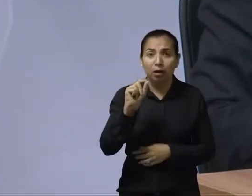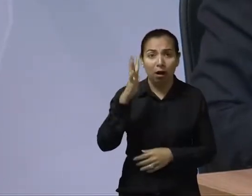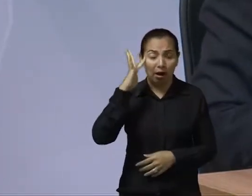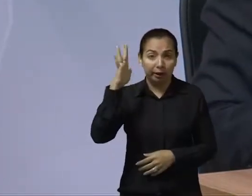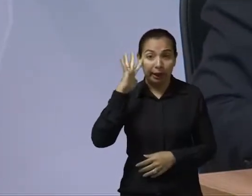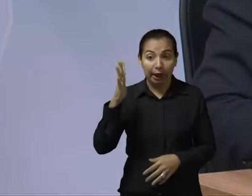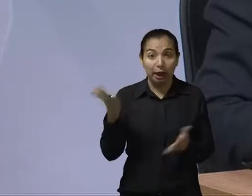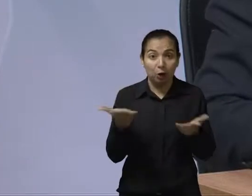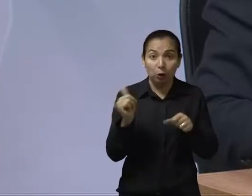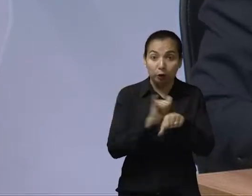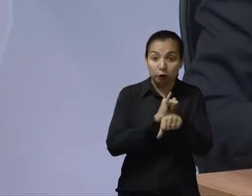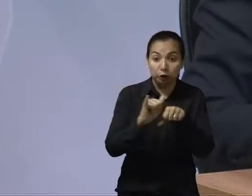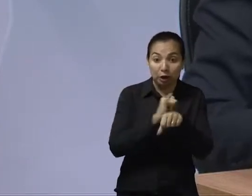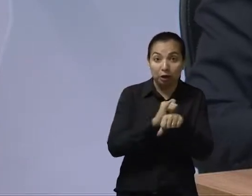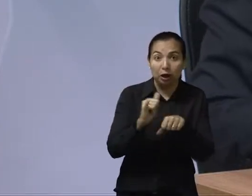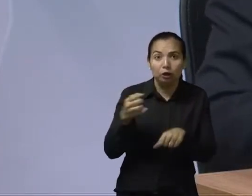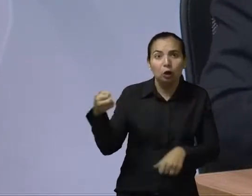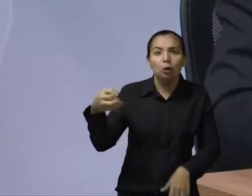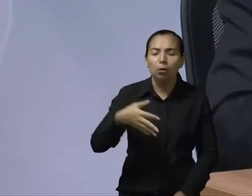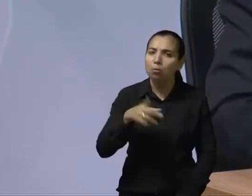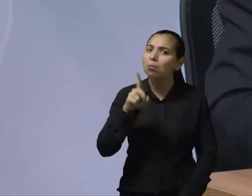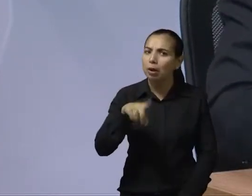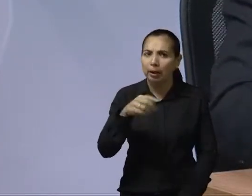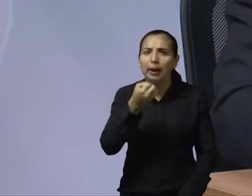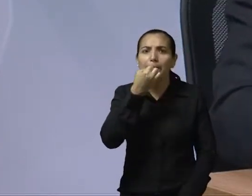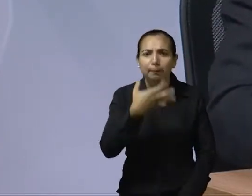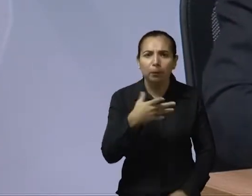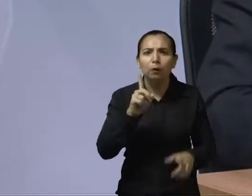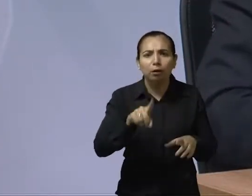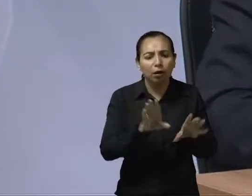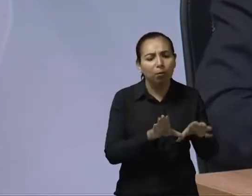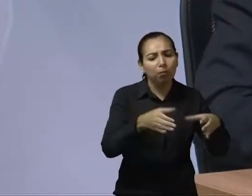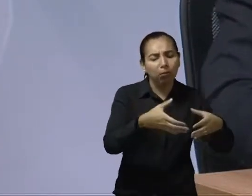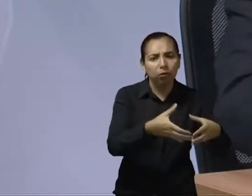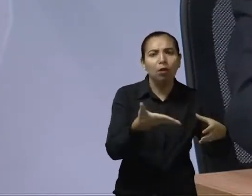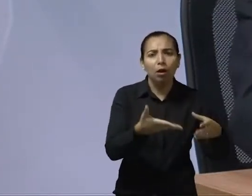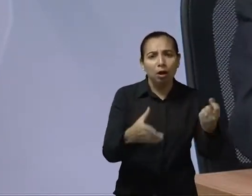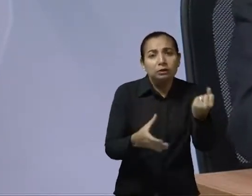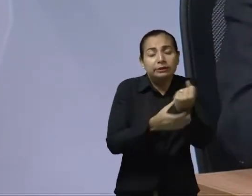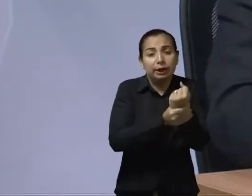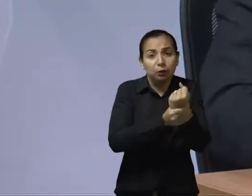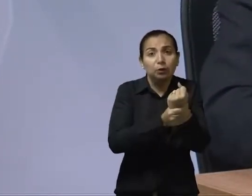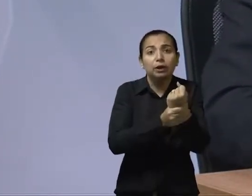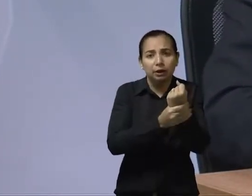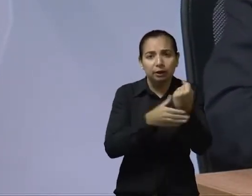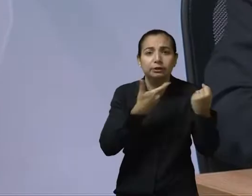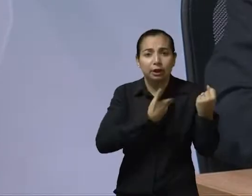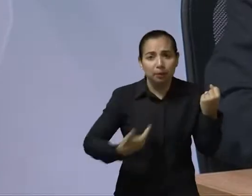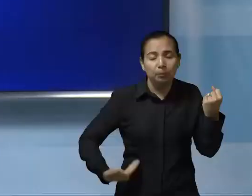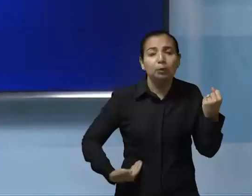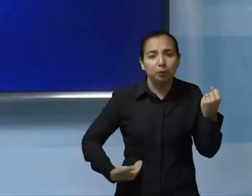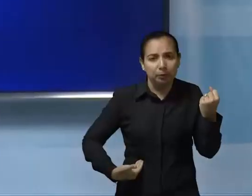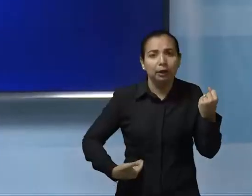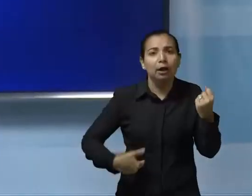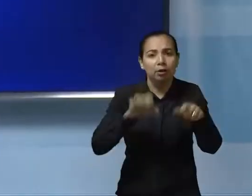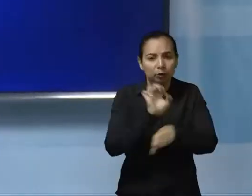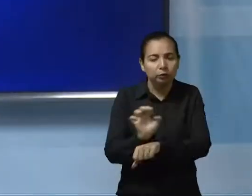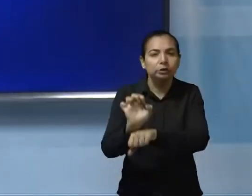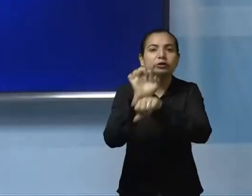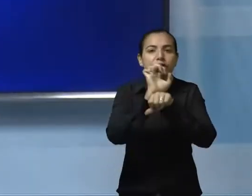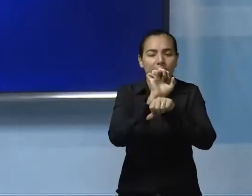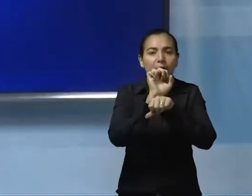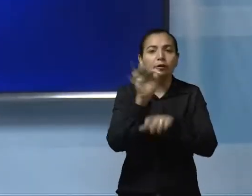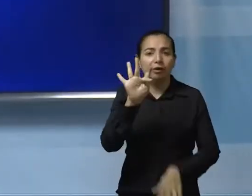como correta. Você precisa de uma pasta que articule as ações de segurança pública no âmbito federal e auxilie os estados.